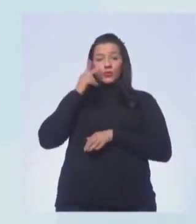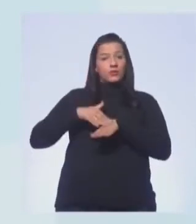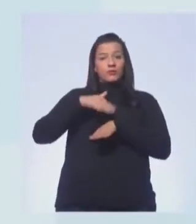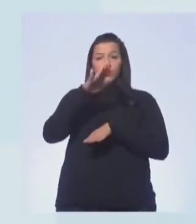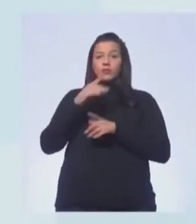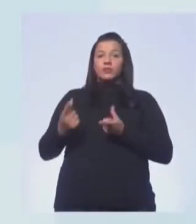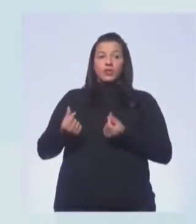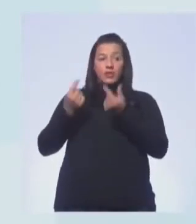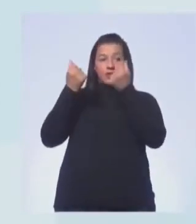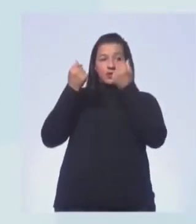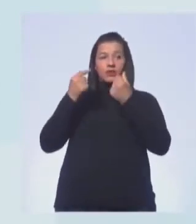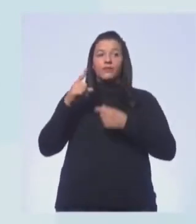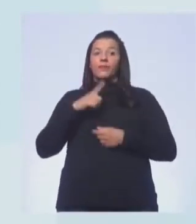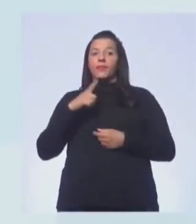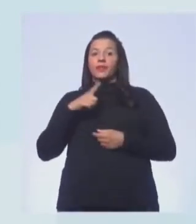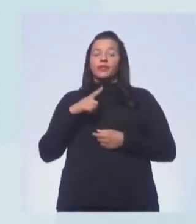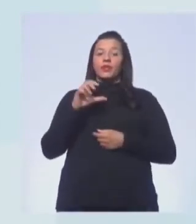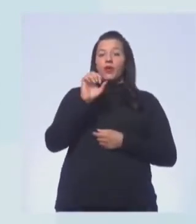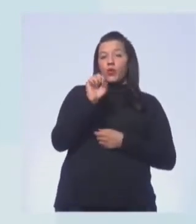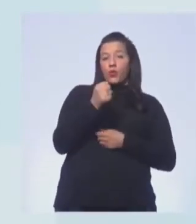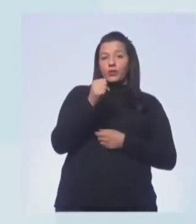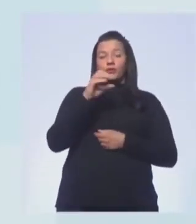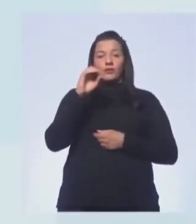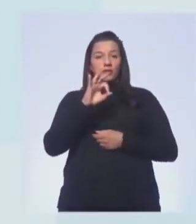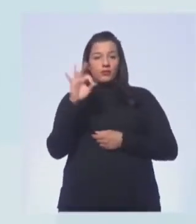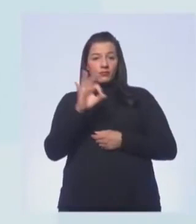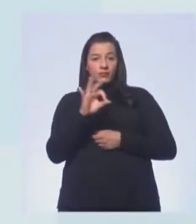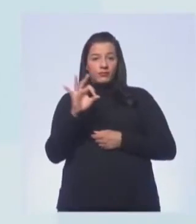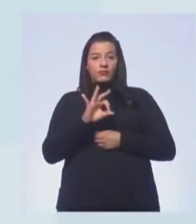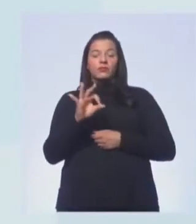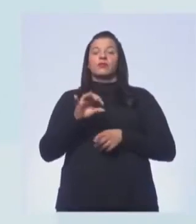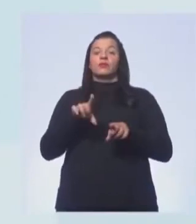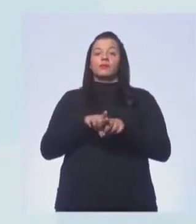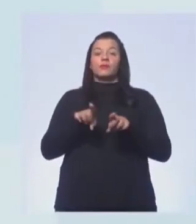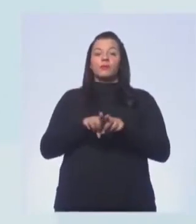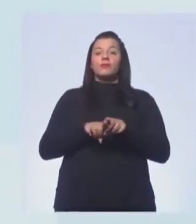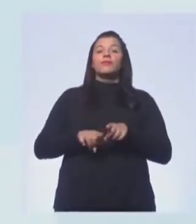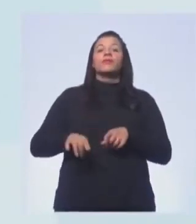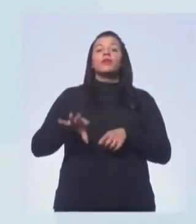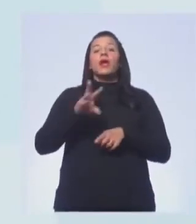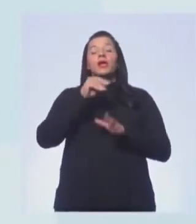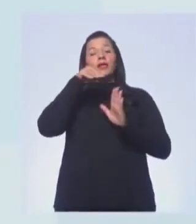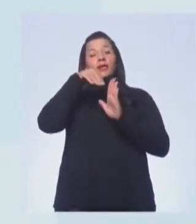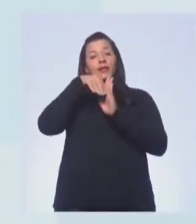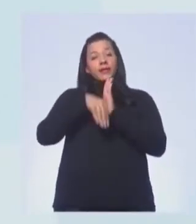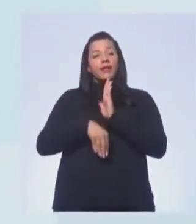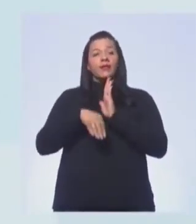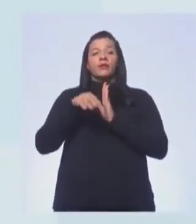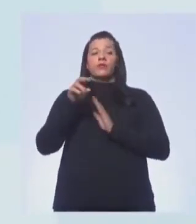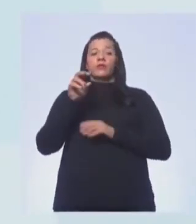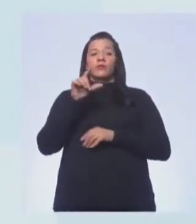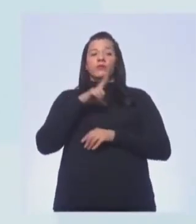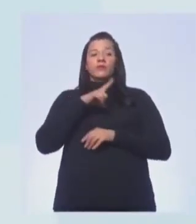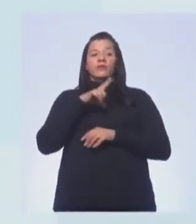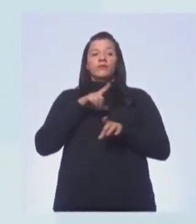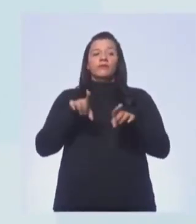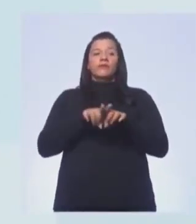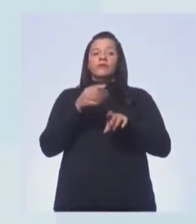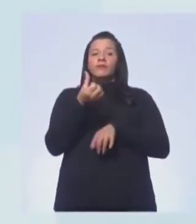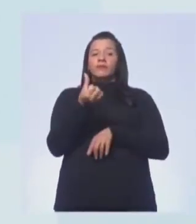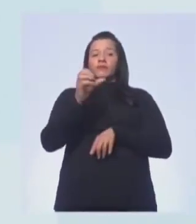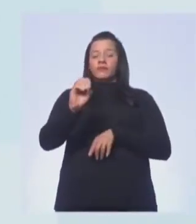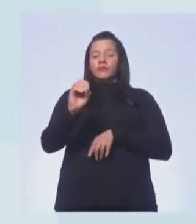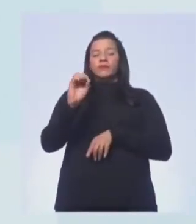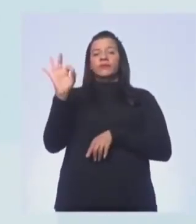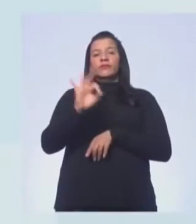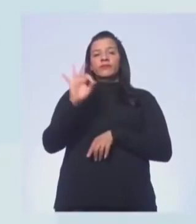Ele estava ali quase nos 80%, né? Bem acima dos 70%, e caiu para a casa dos